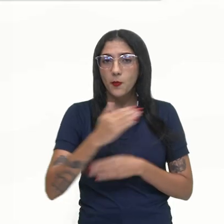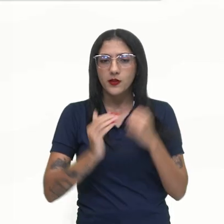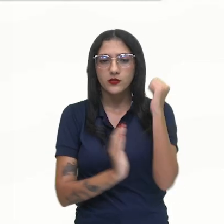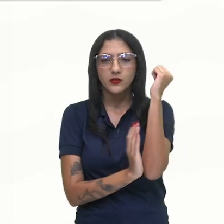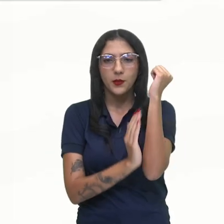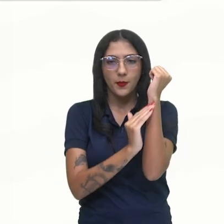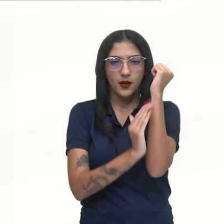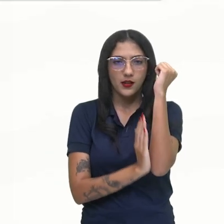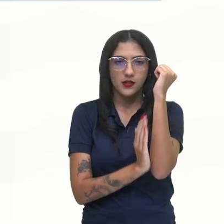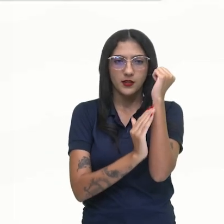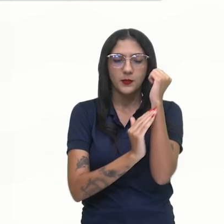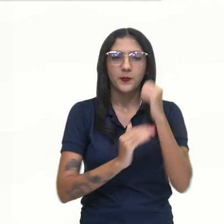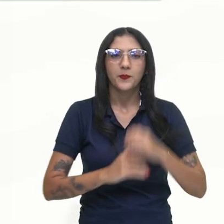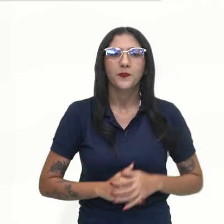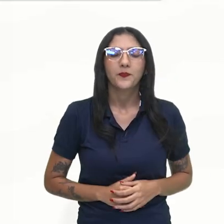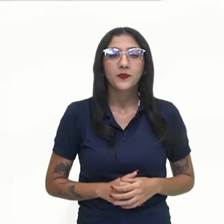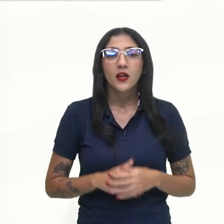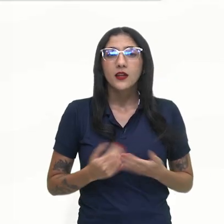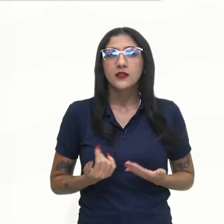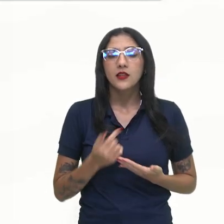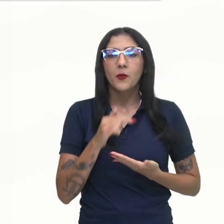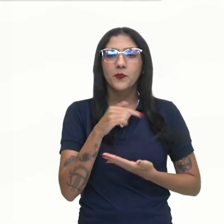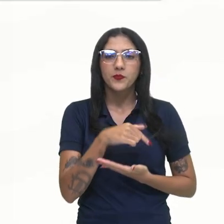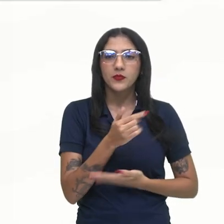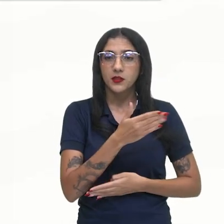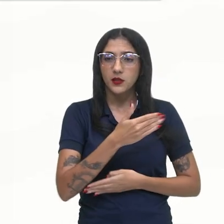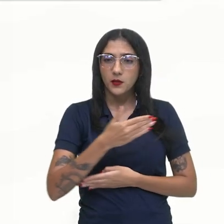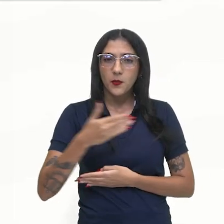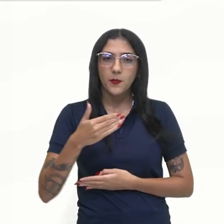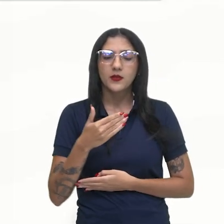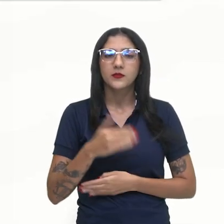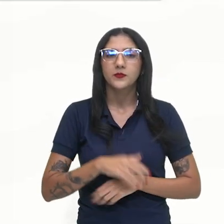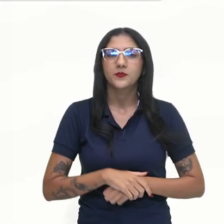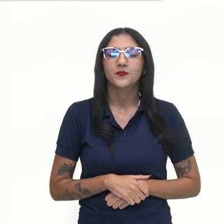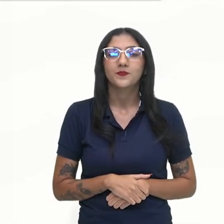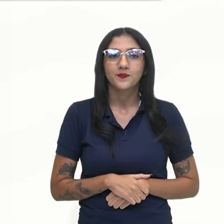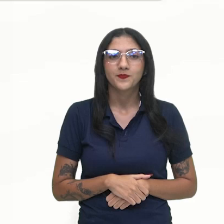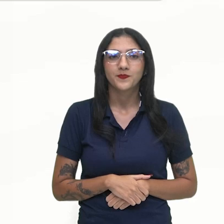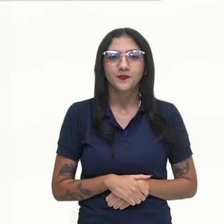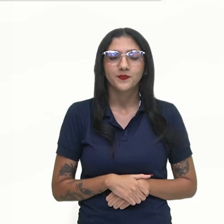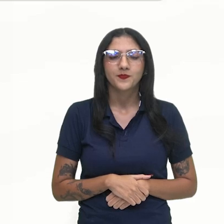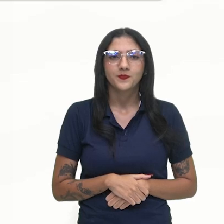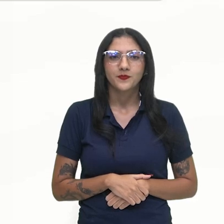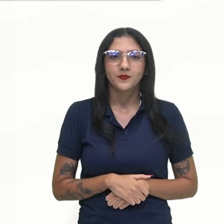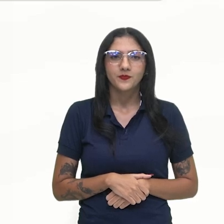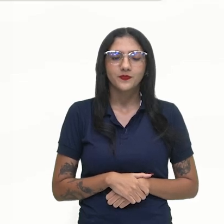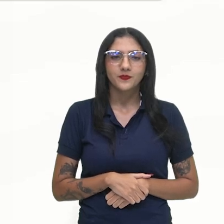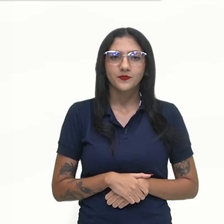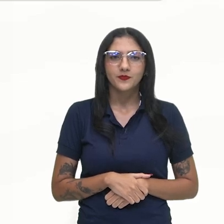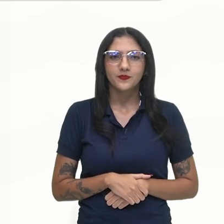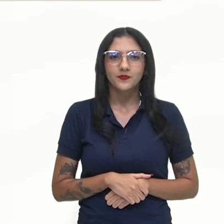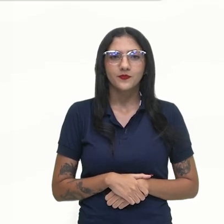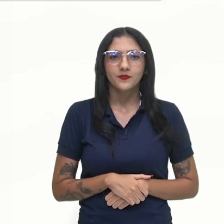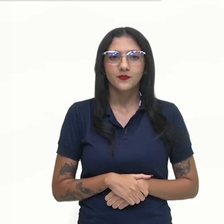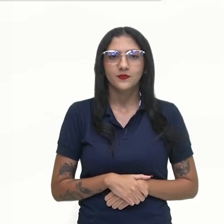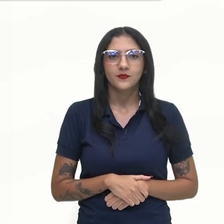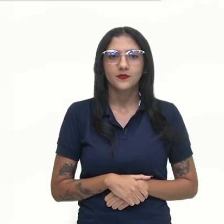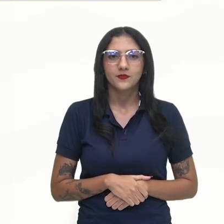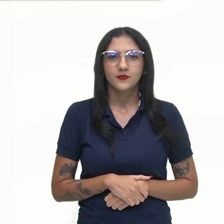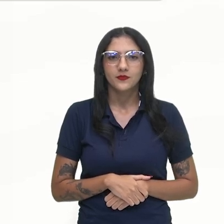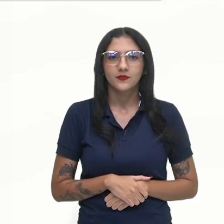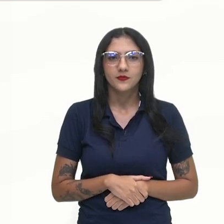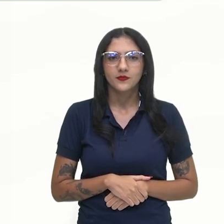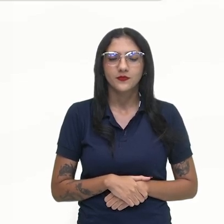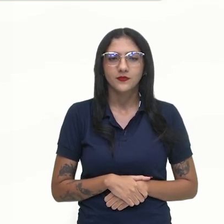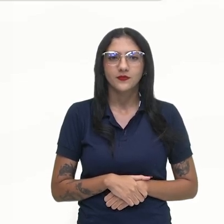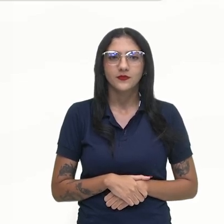ok? The tambaqui stew is a typical dish of the region, made with fish in thick